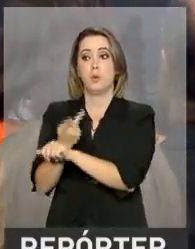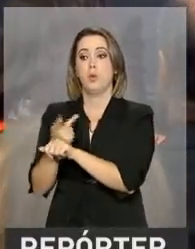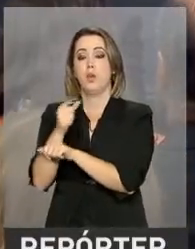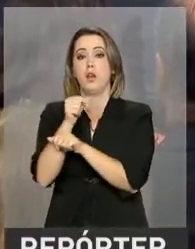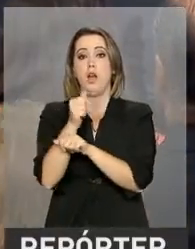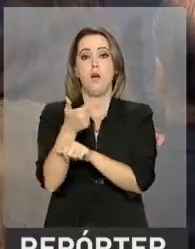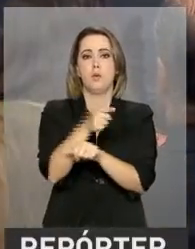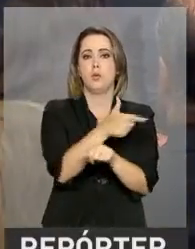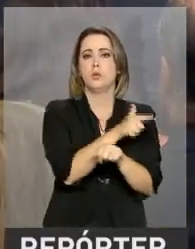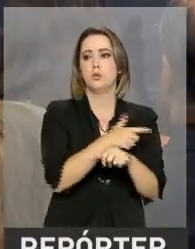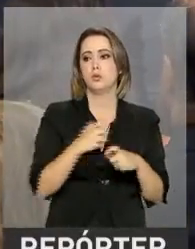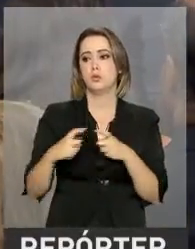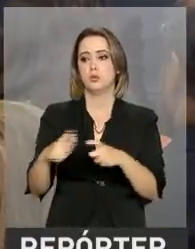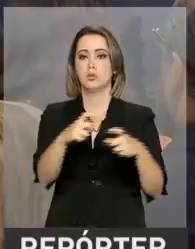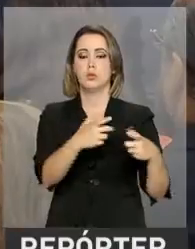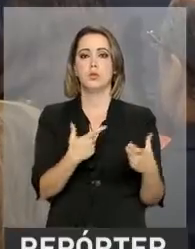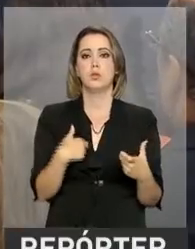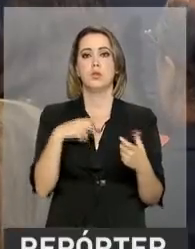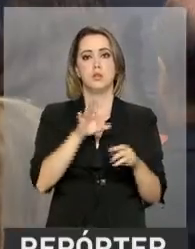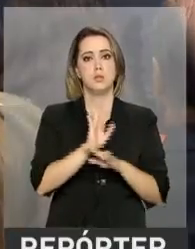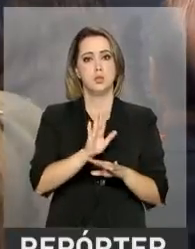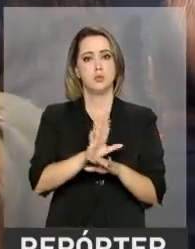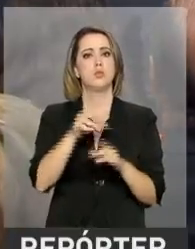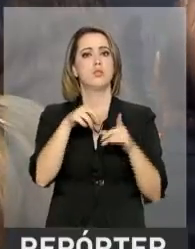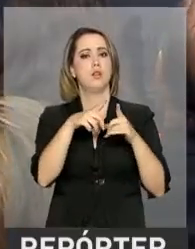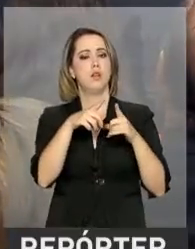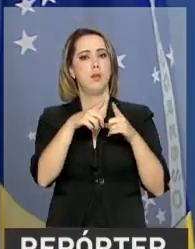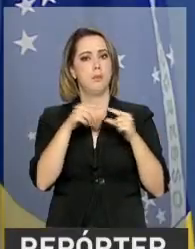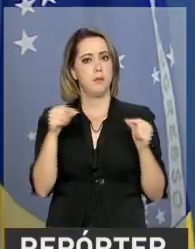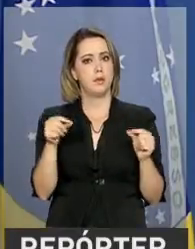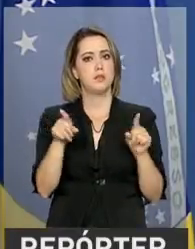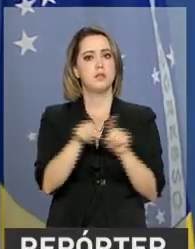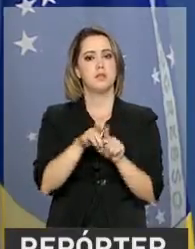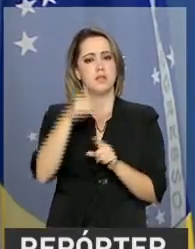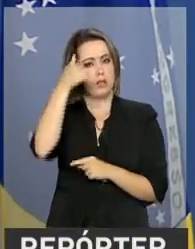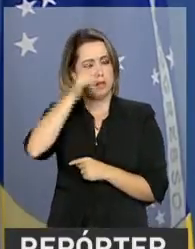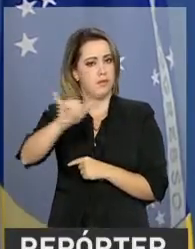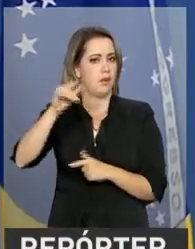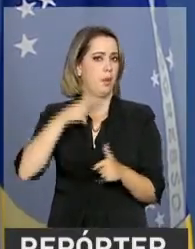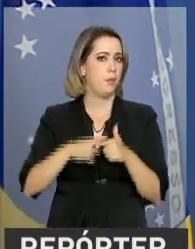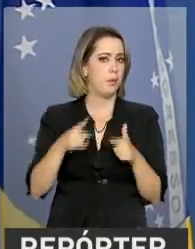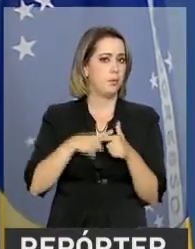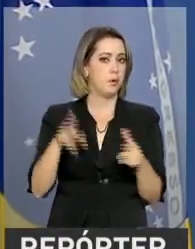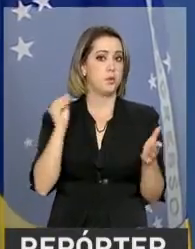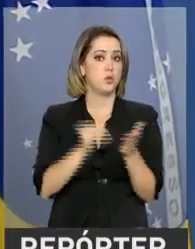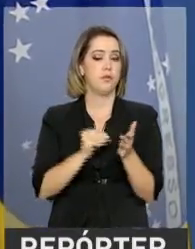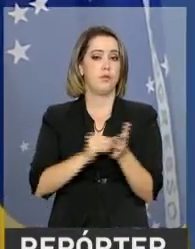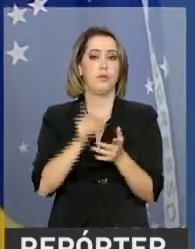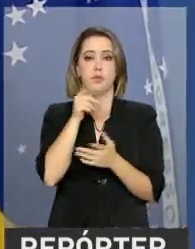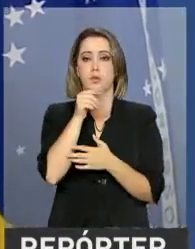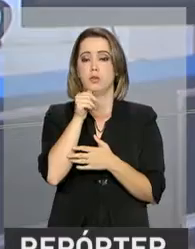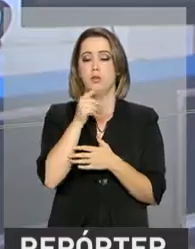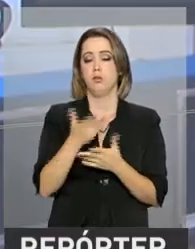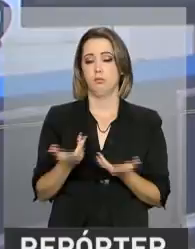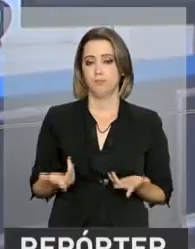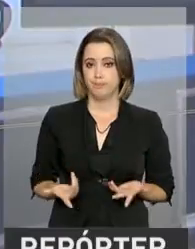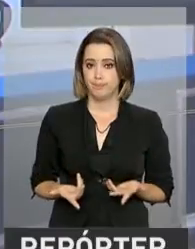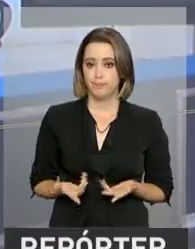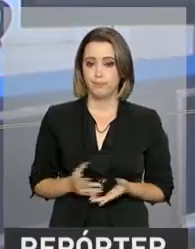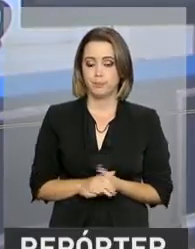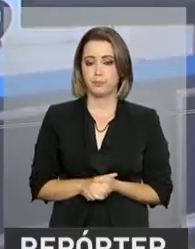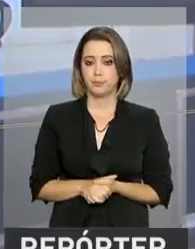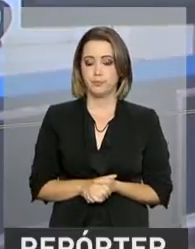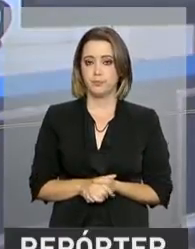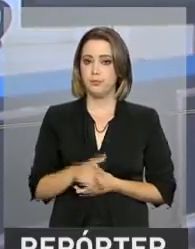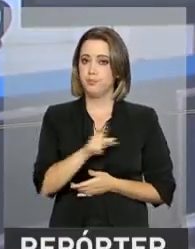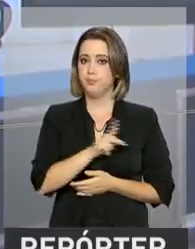alimentar brasil de evitar qualquer hipótese de risco de falta d'água eo